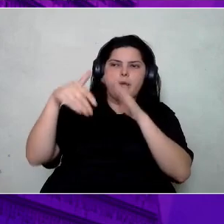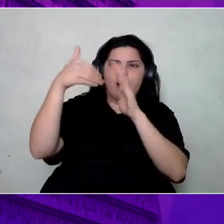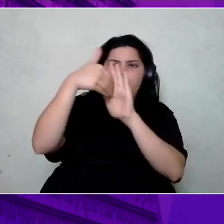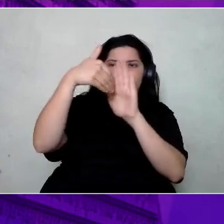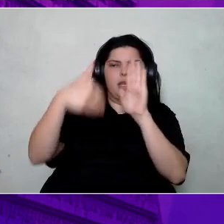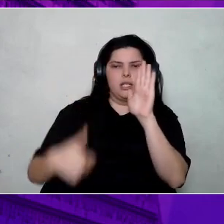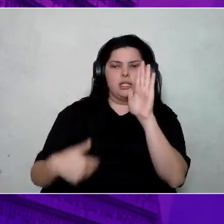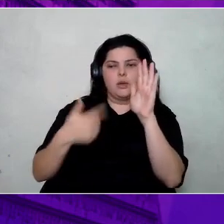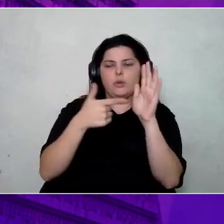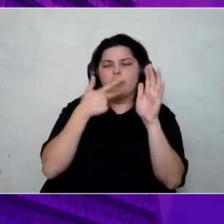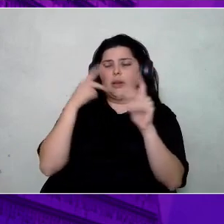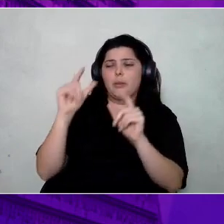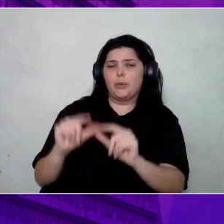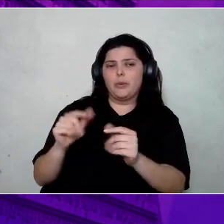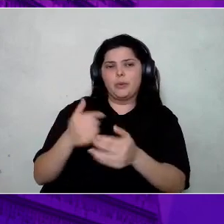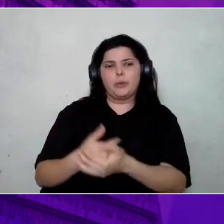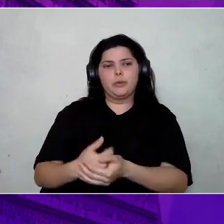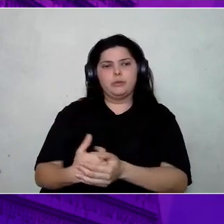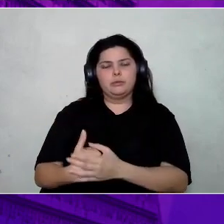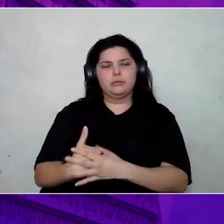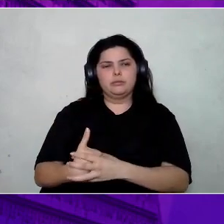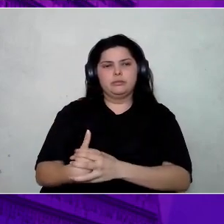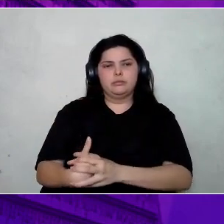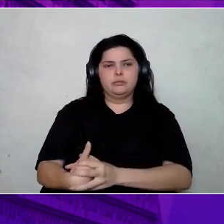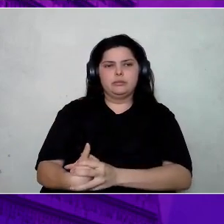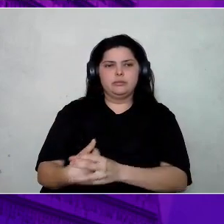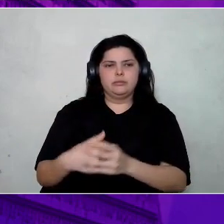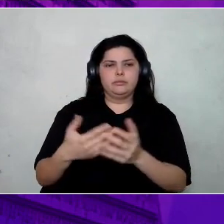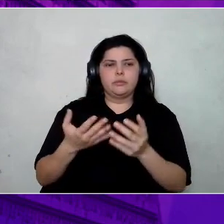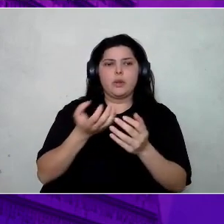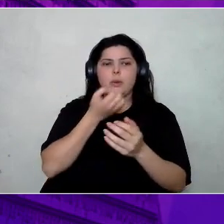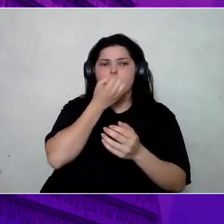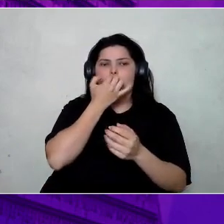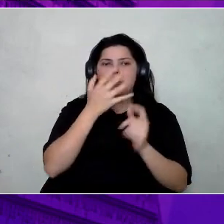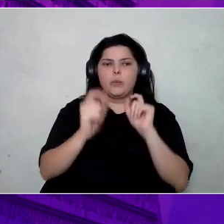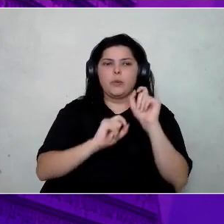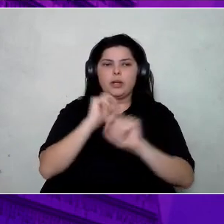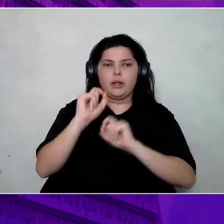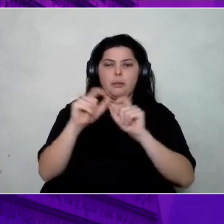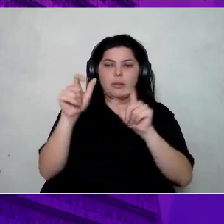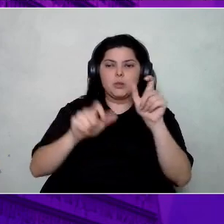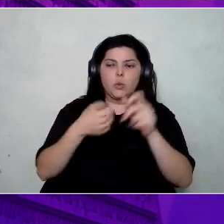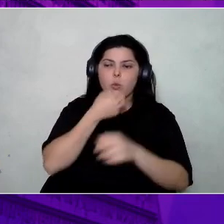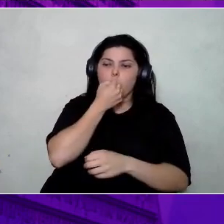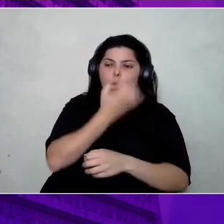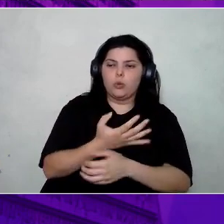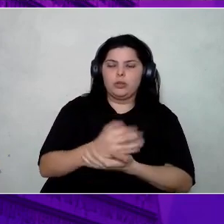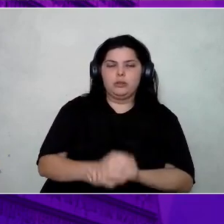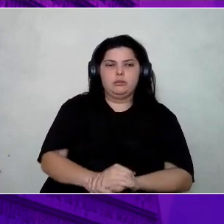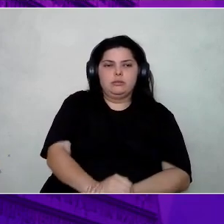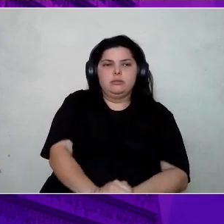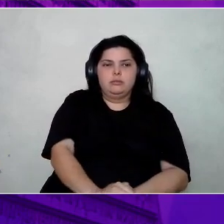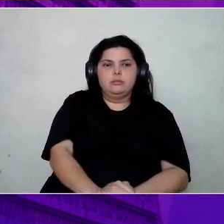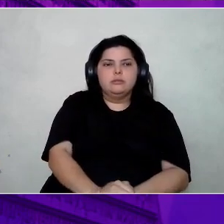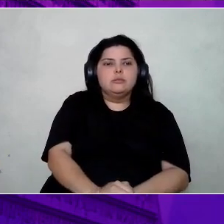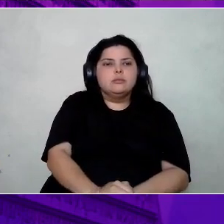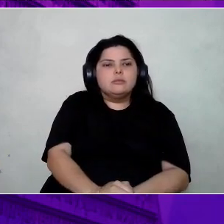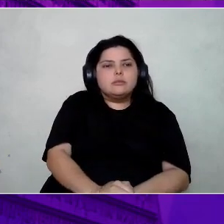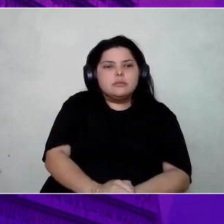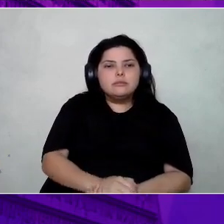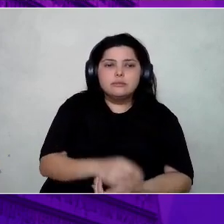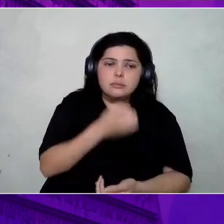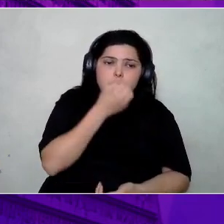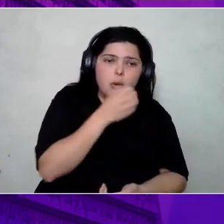pouquinho, enfim. Mas a coisa boa é que, né, as pessoas te contam um monte. Pô, legal. Então, se eles já sabem